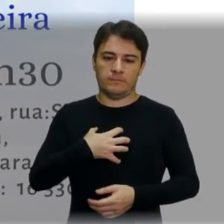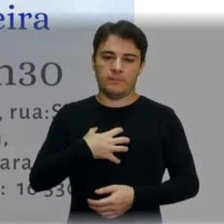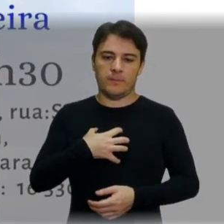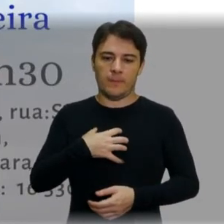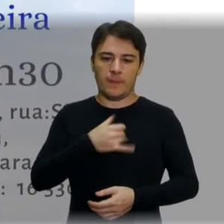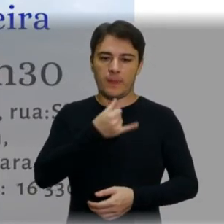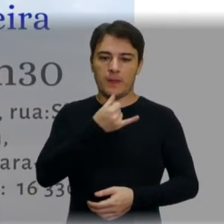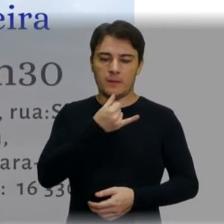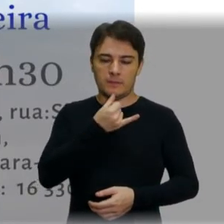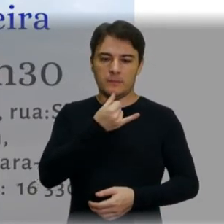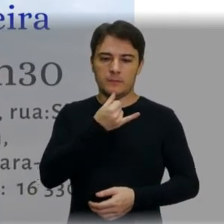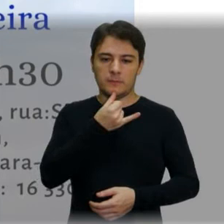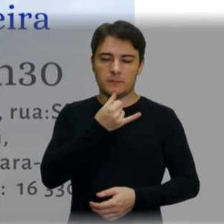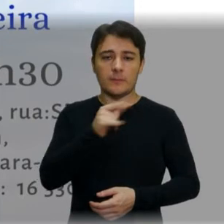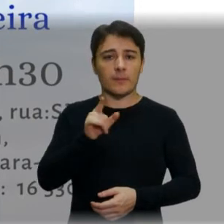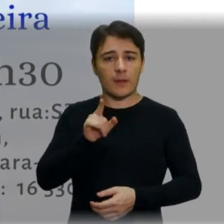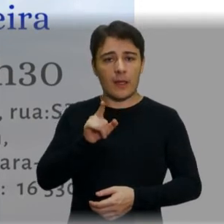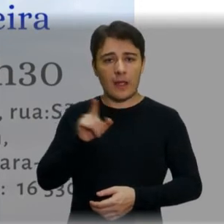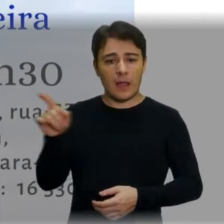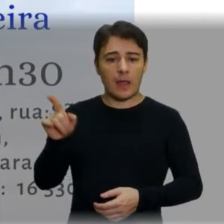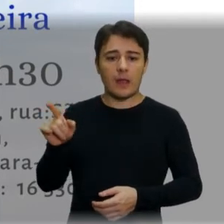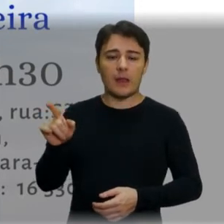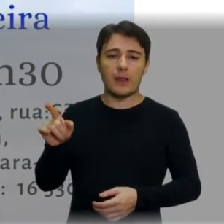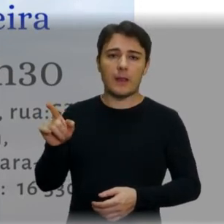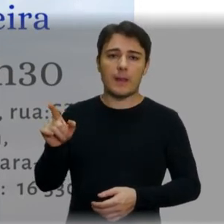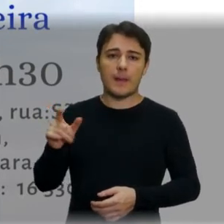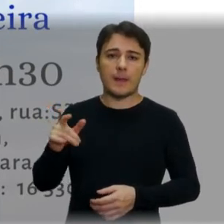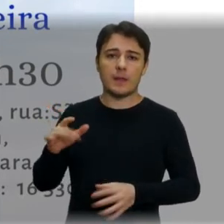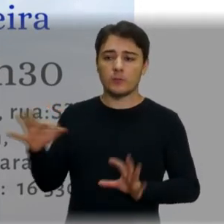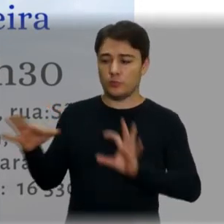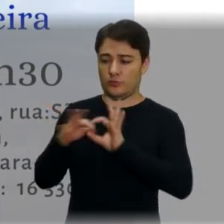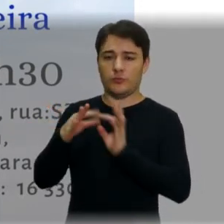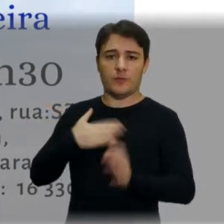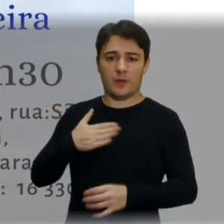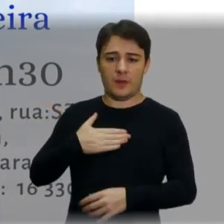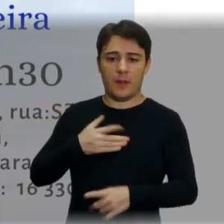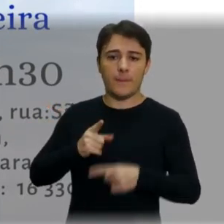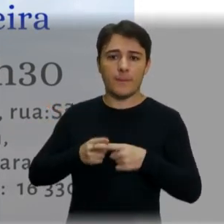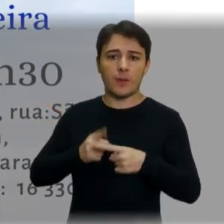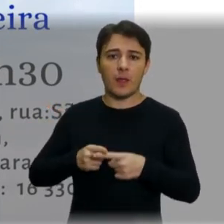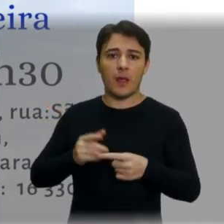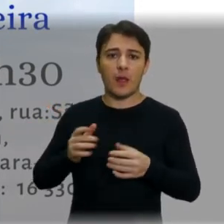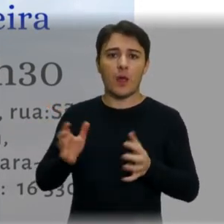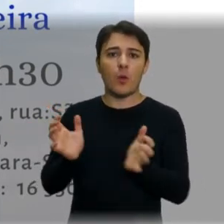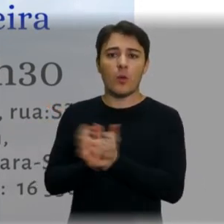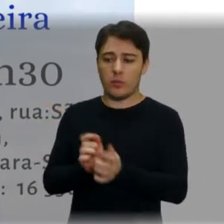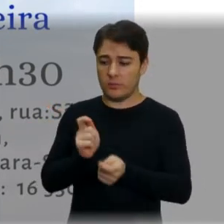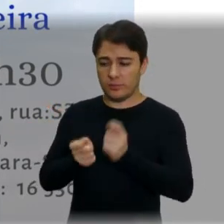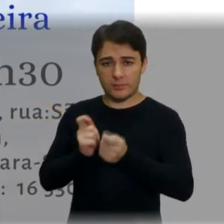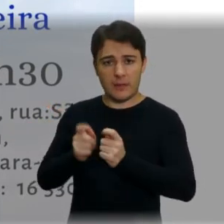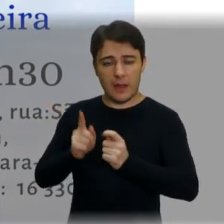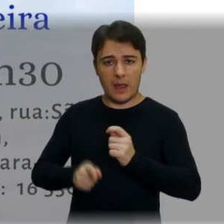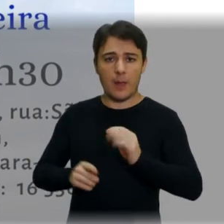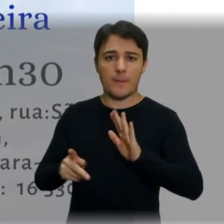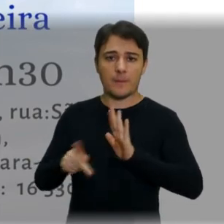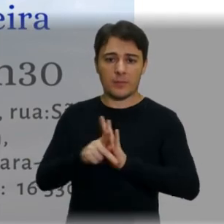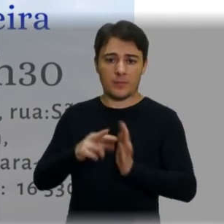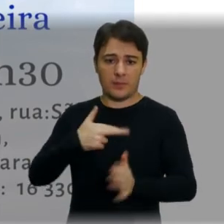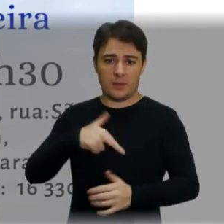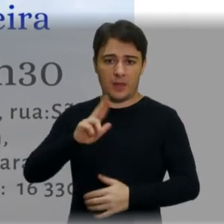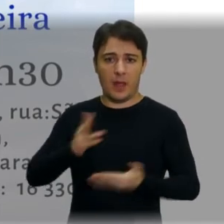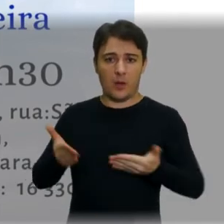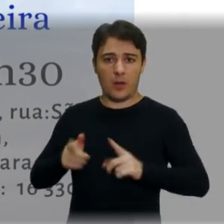o Padre Afonso faz parte da minha história inclusive da minha vida é porque minha banda como todos aqui sabem tem uma banda religiosa aqui